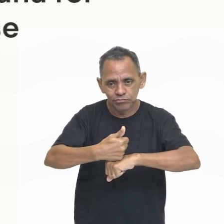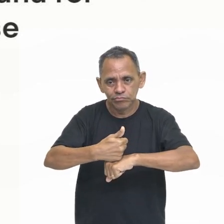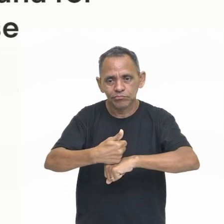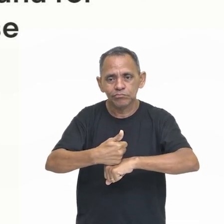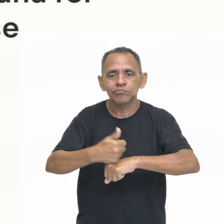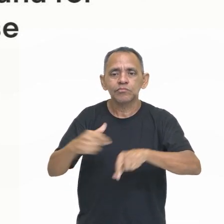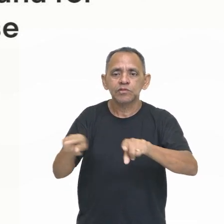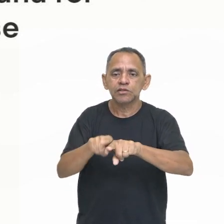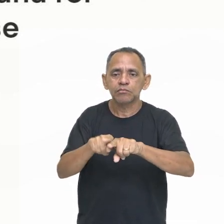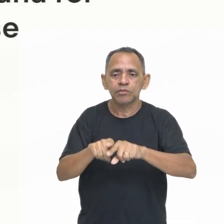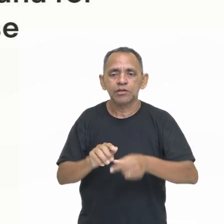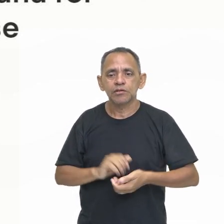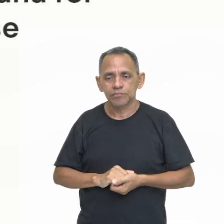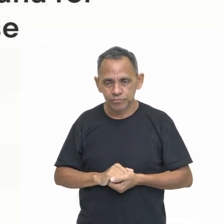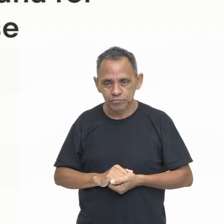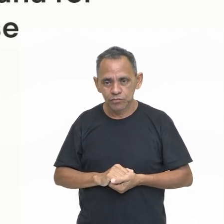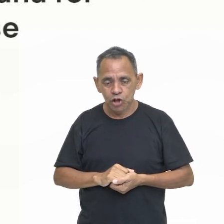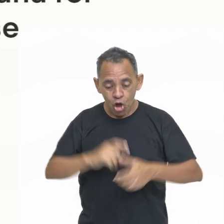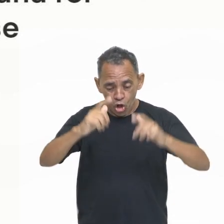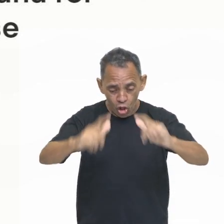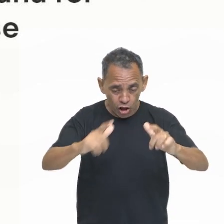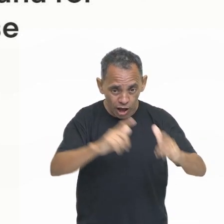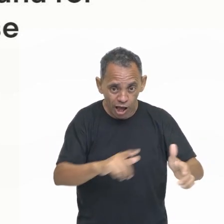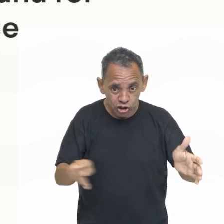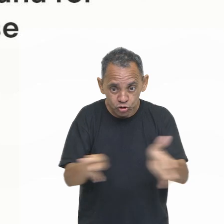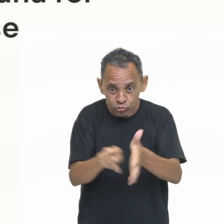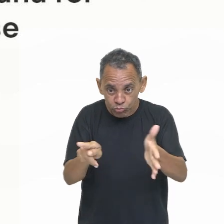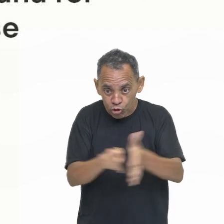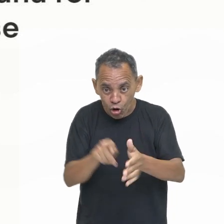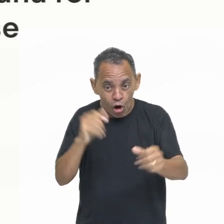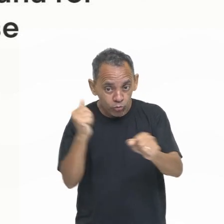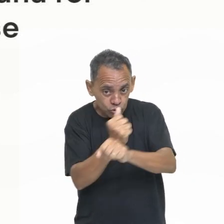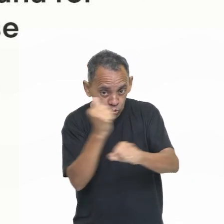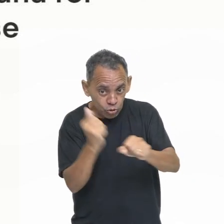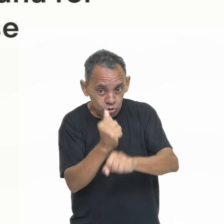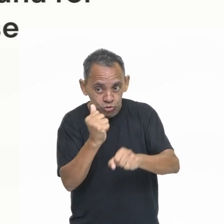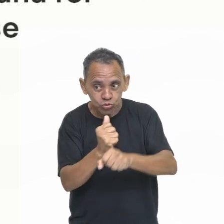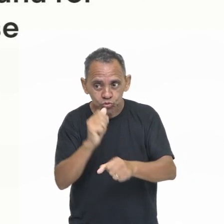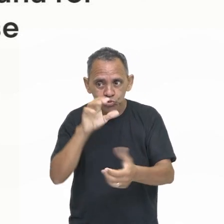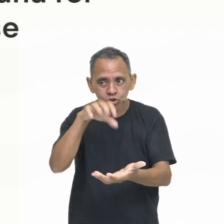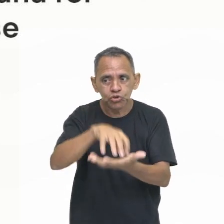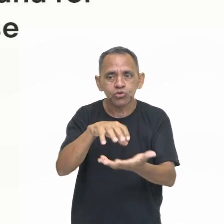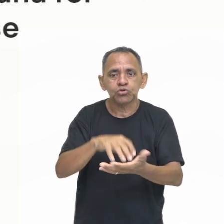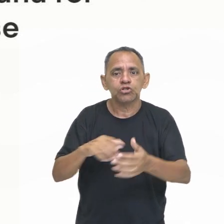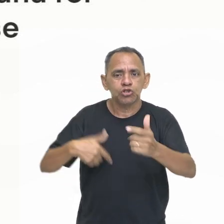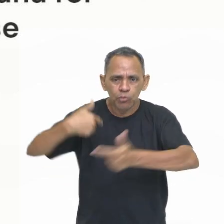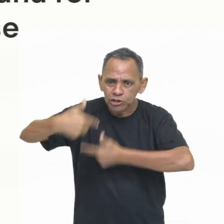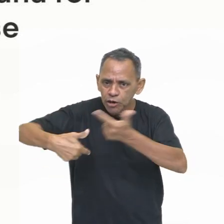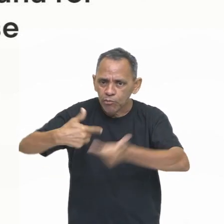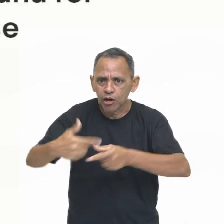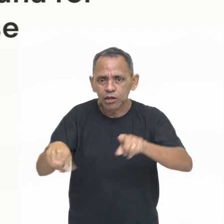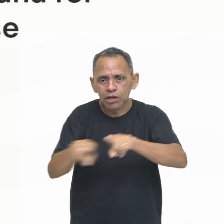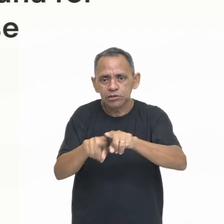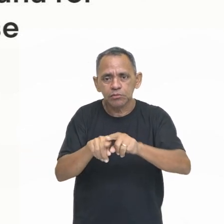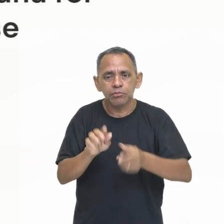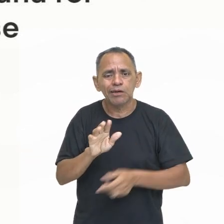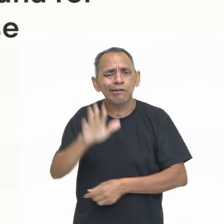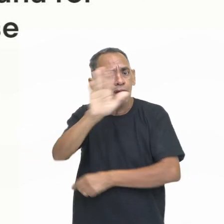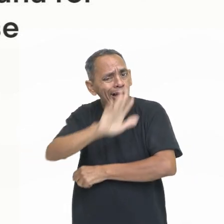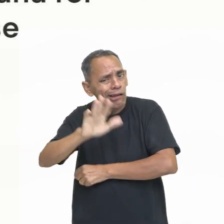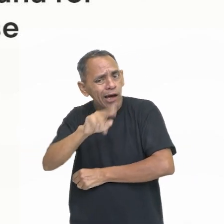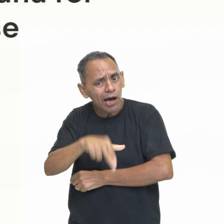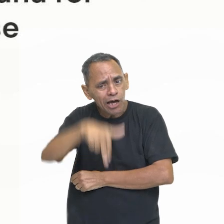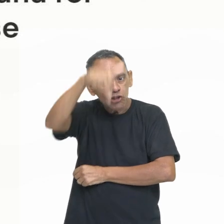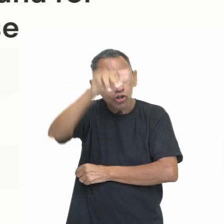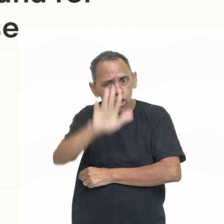Engenhos foram construídos, principalmente ali na região do Nordeste, né, do Nordeste, e a mão de